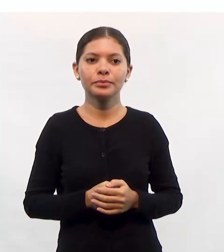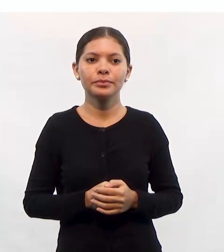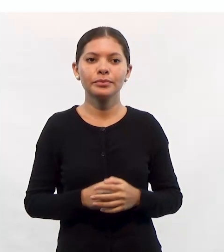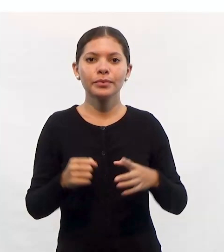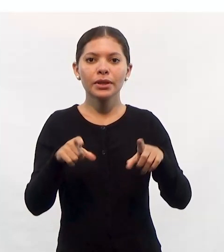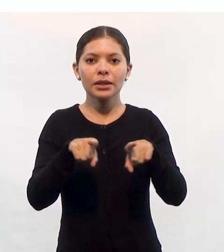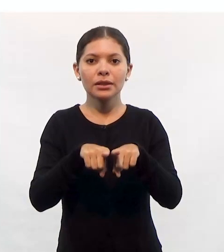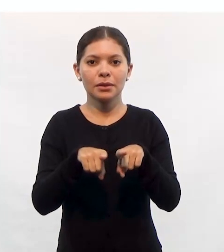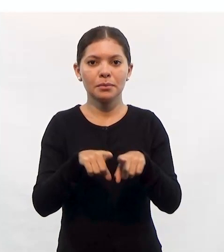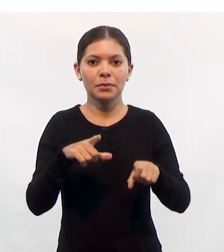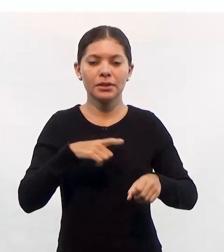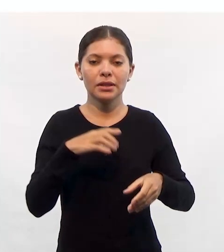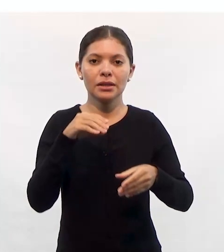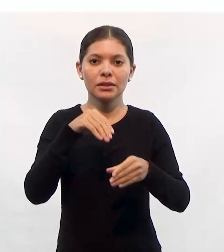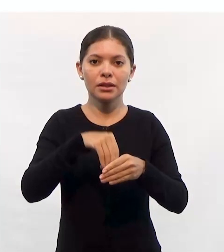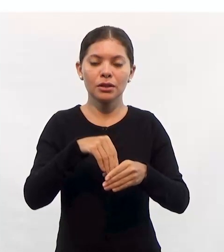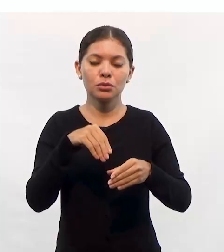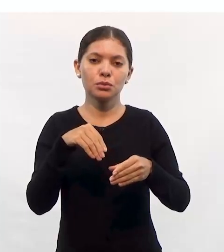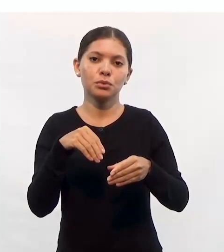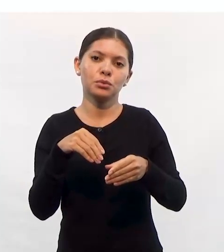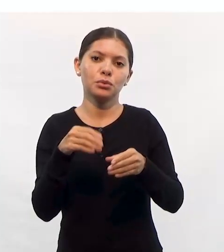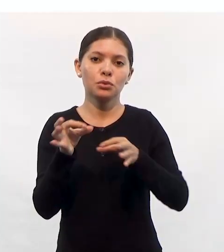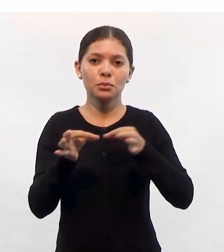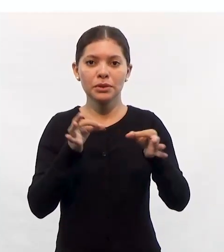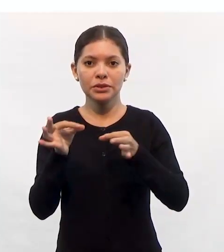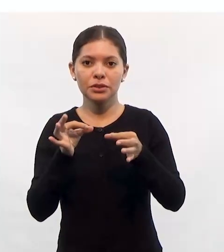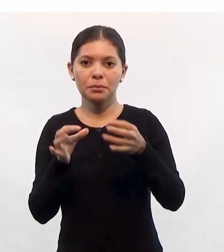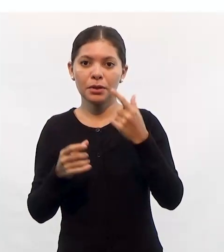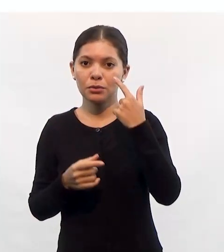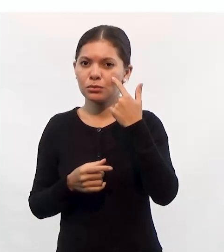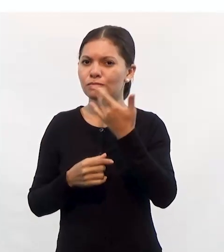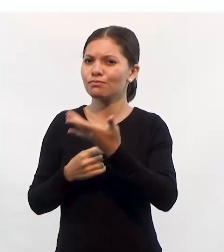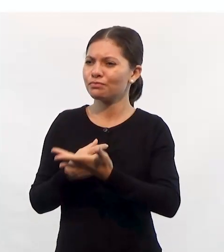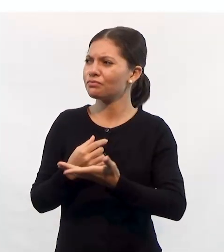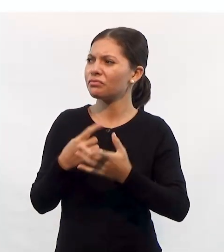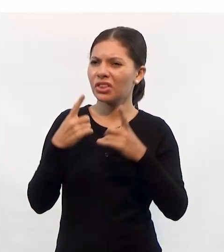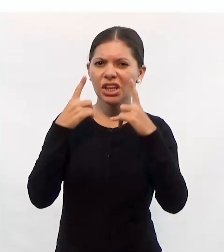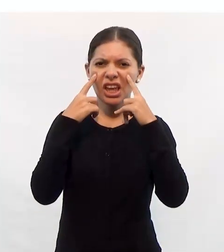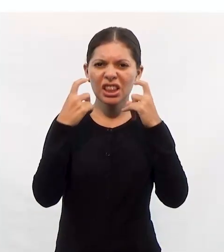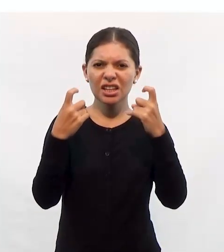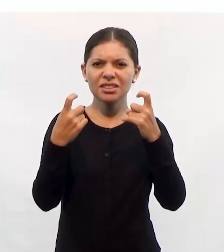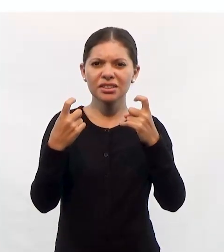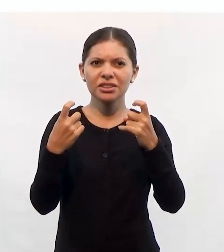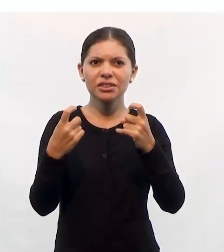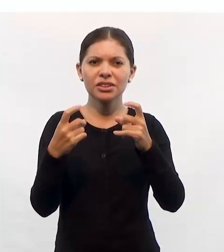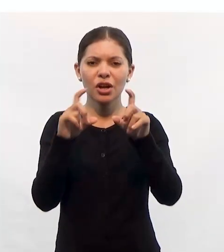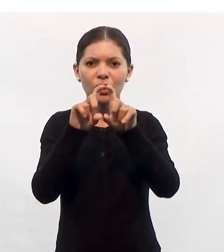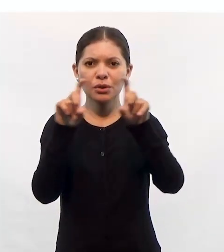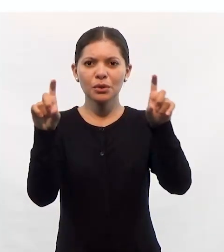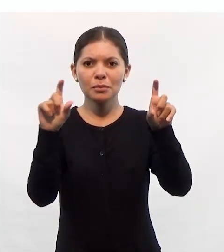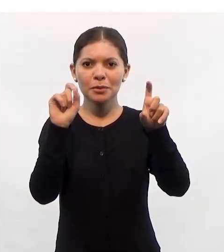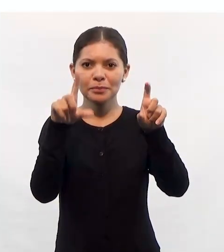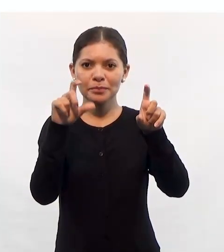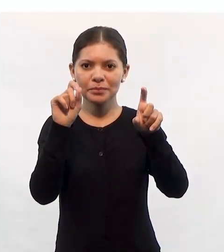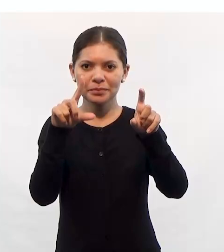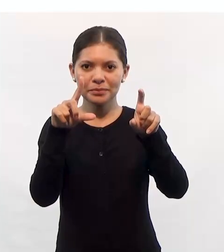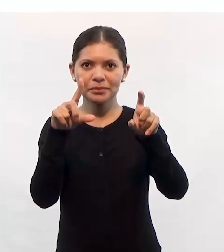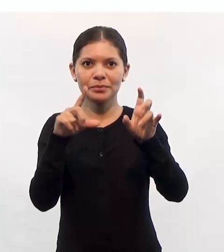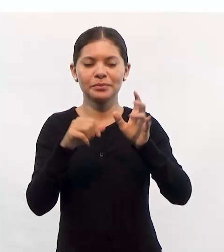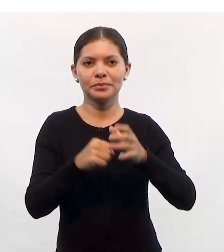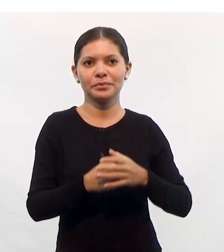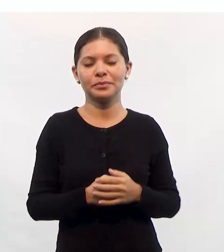nós temos também dentro do planejamento da produção uma ferramenta muito interessante chamado